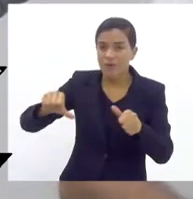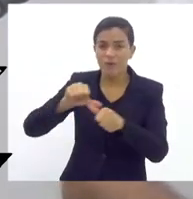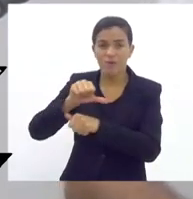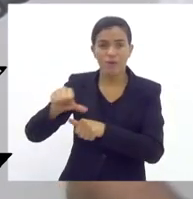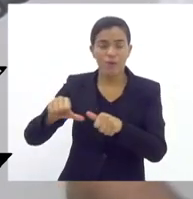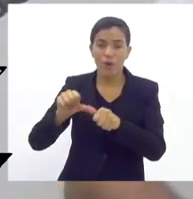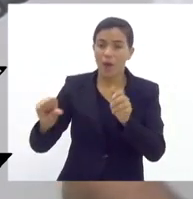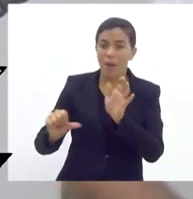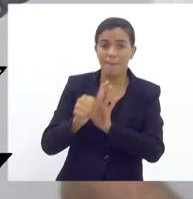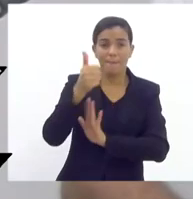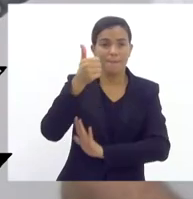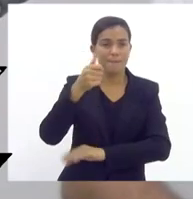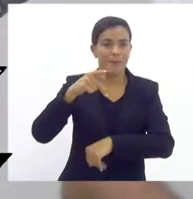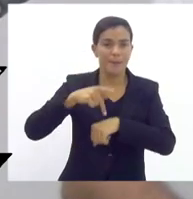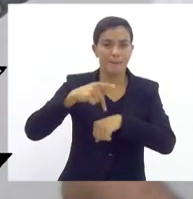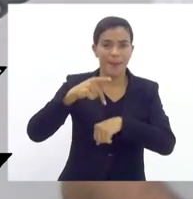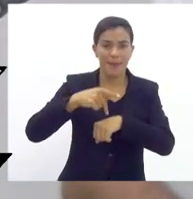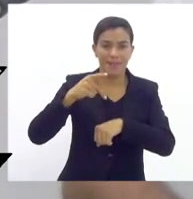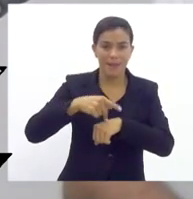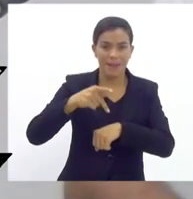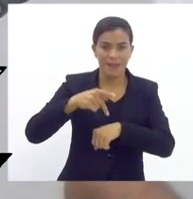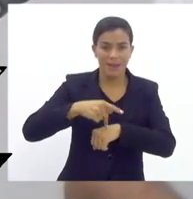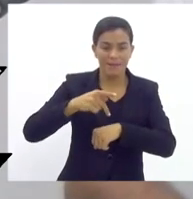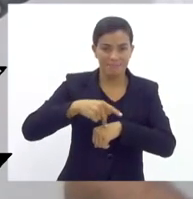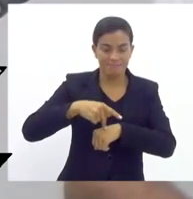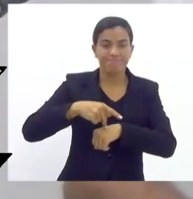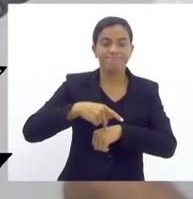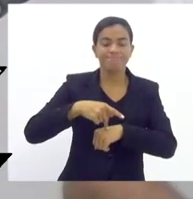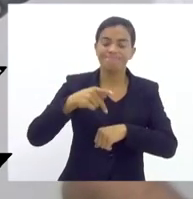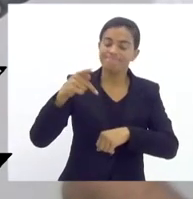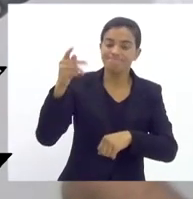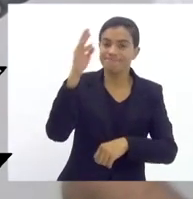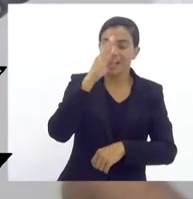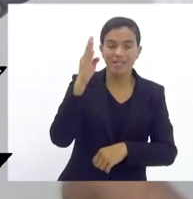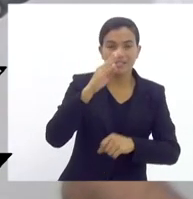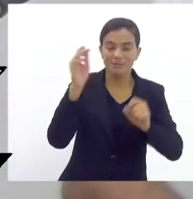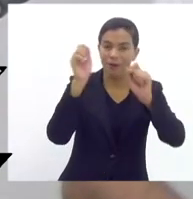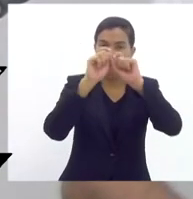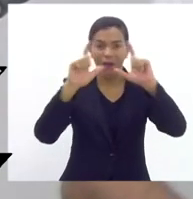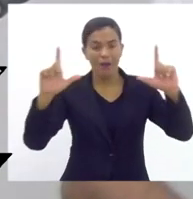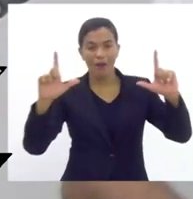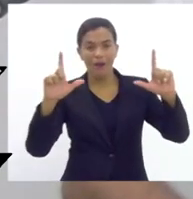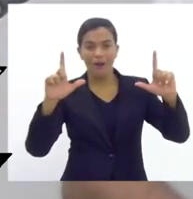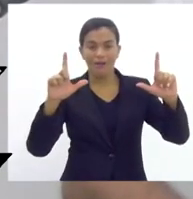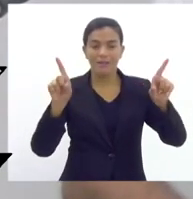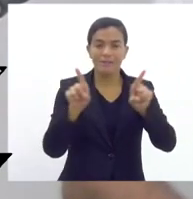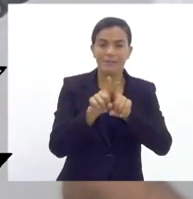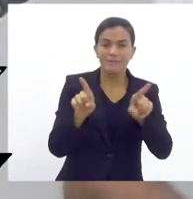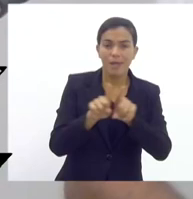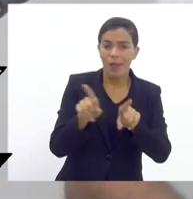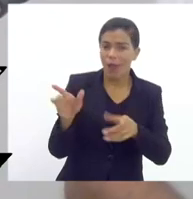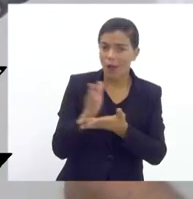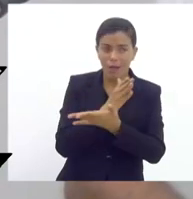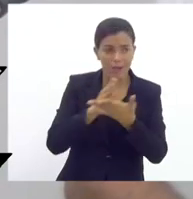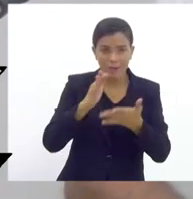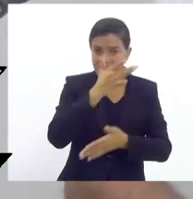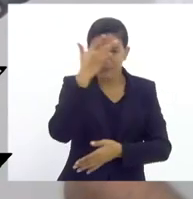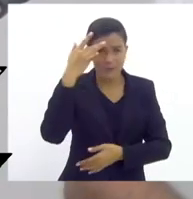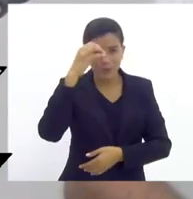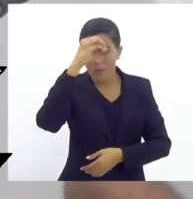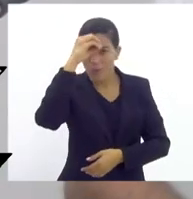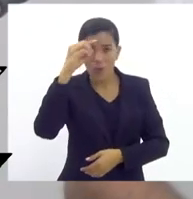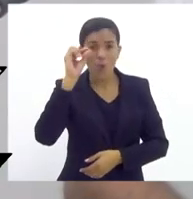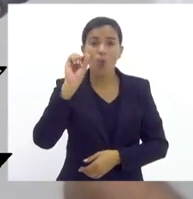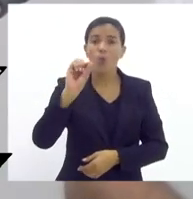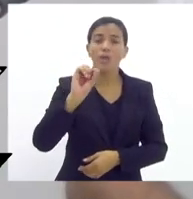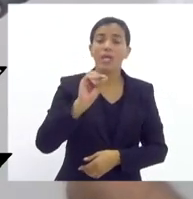a primeira pedra que faz Brasil acorda e o Rio de Janeiro acorda algumas pessoas nem sabia o que